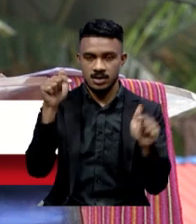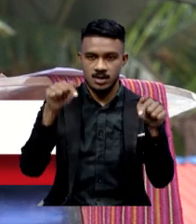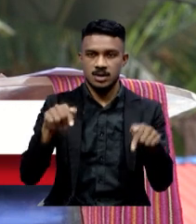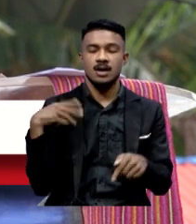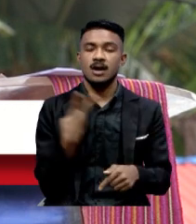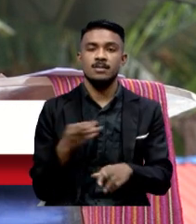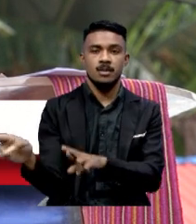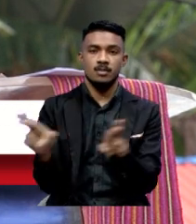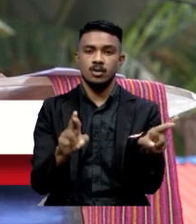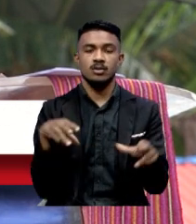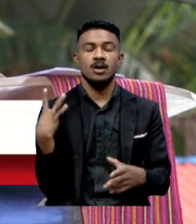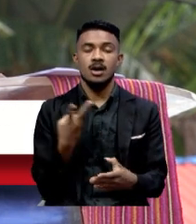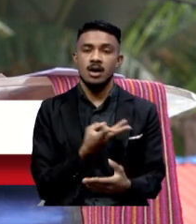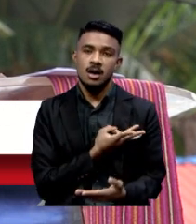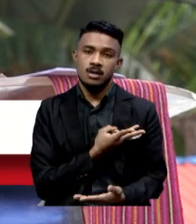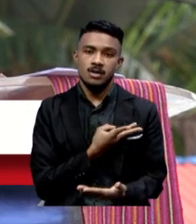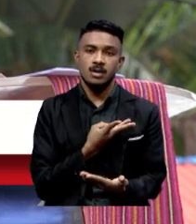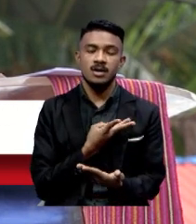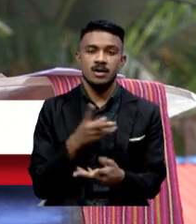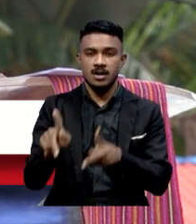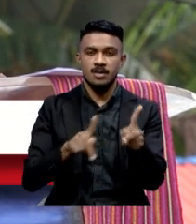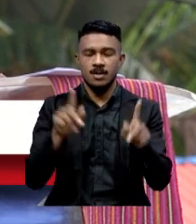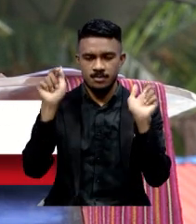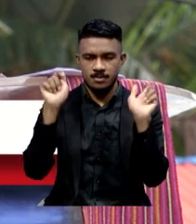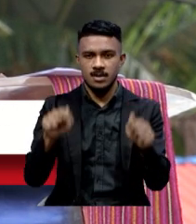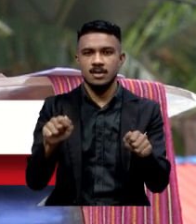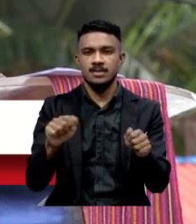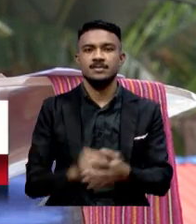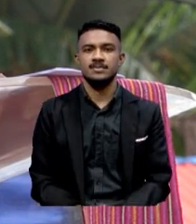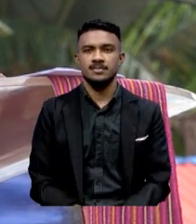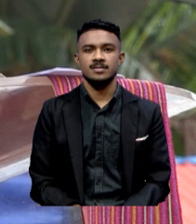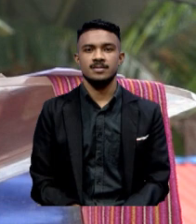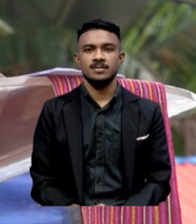a tu lore a mi paune povo a tu nene bele